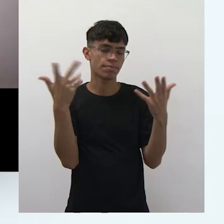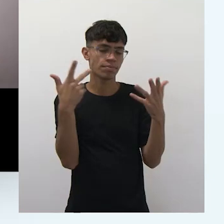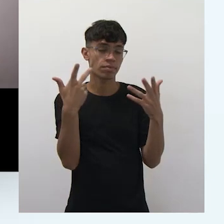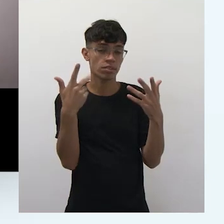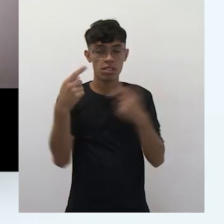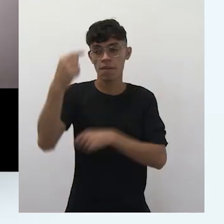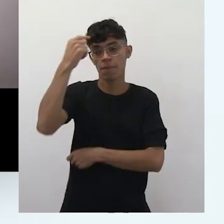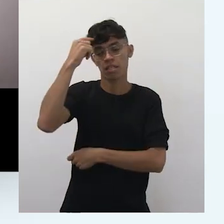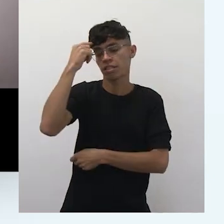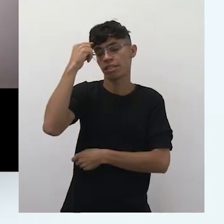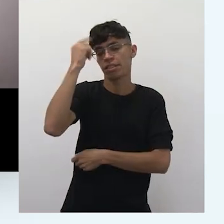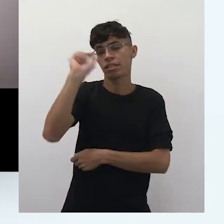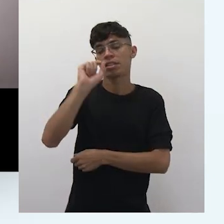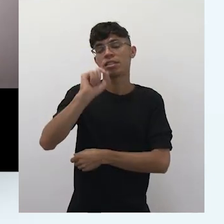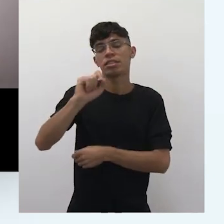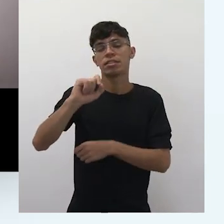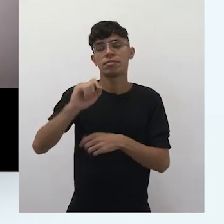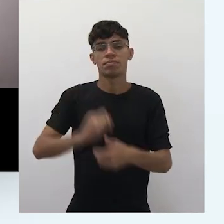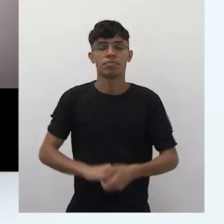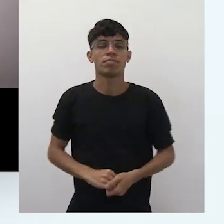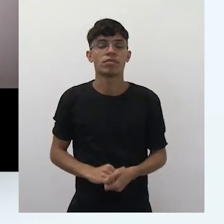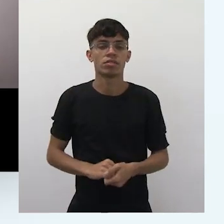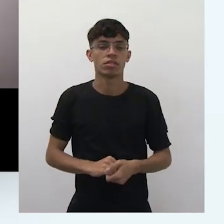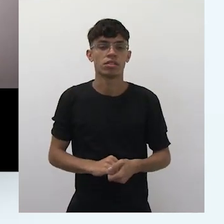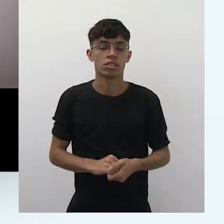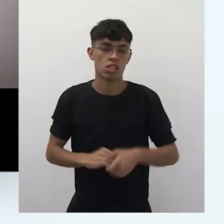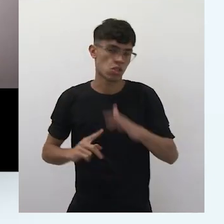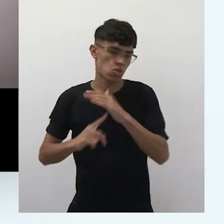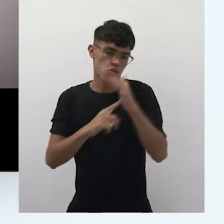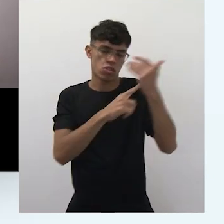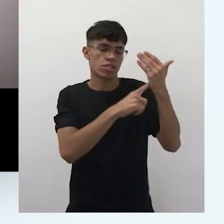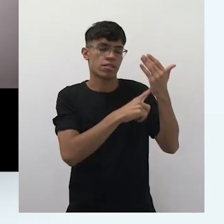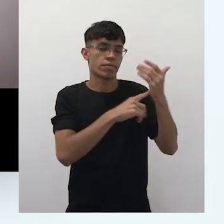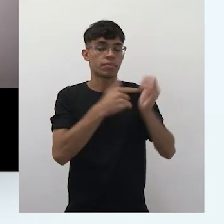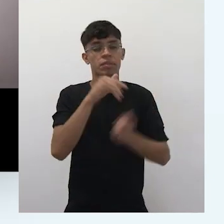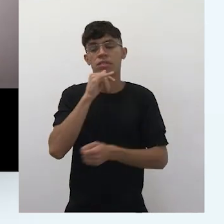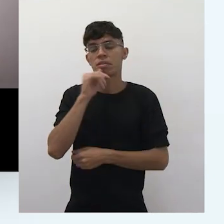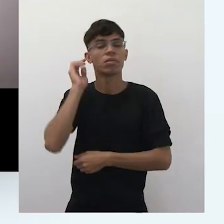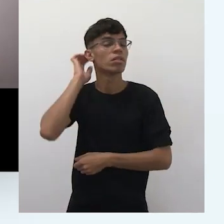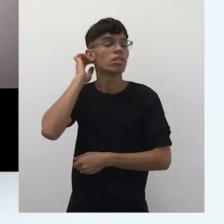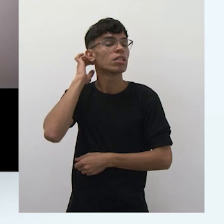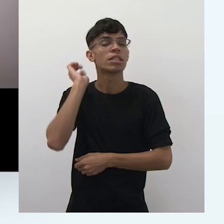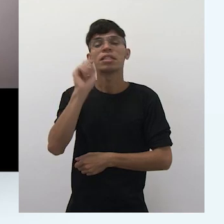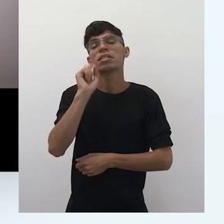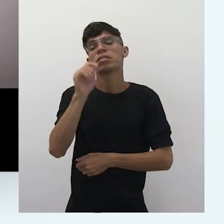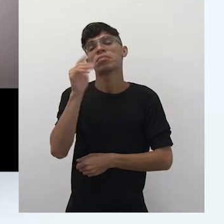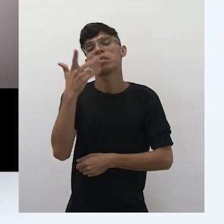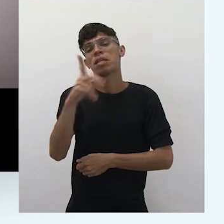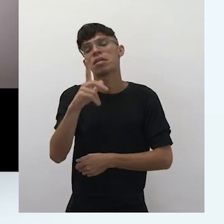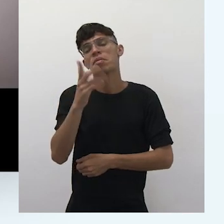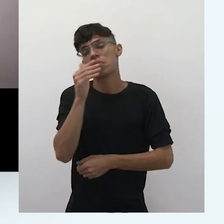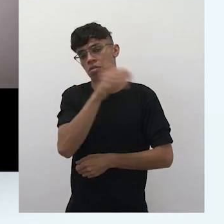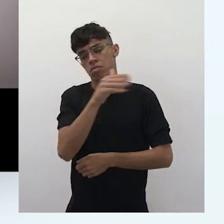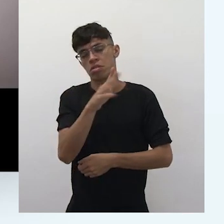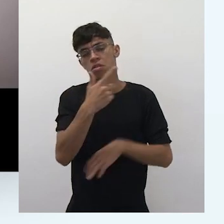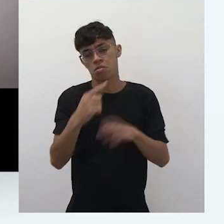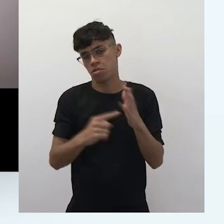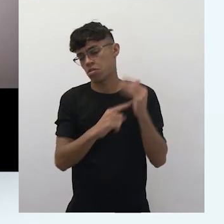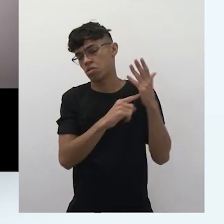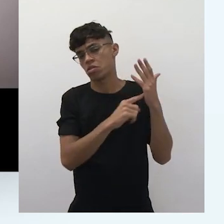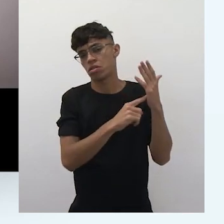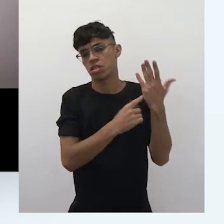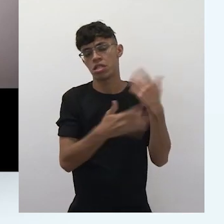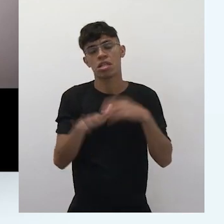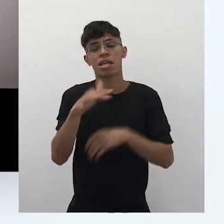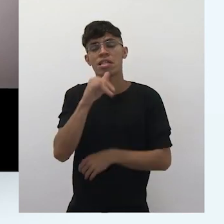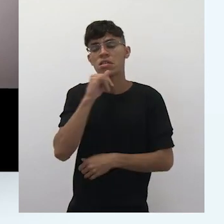podemos pensar no caso dos eletrônicos, por exemplo. Quem é que tem acesso aos bens eletrônicos produzidos, como